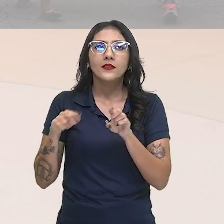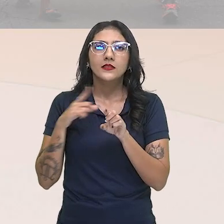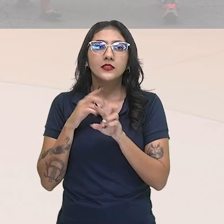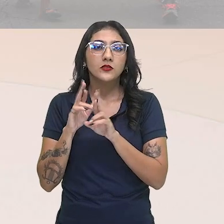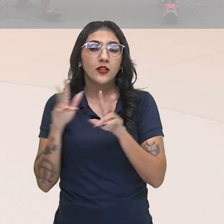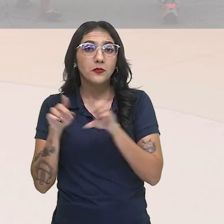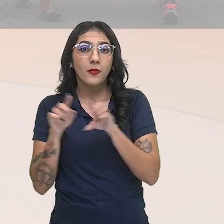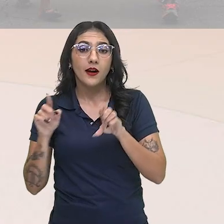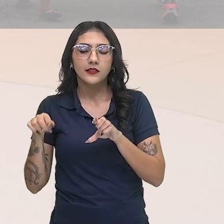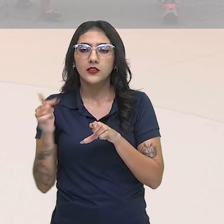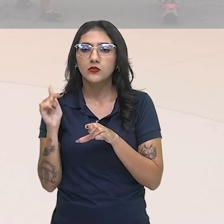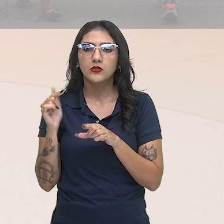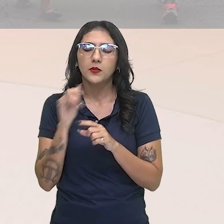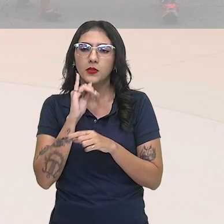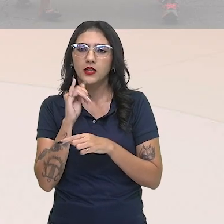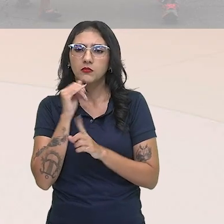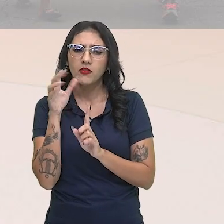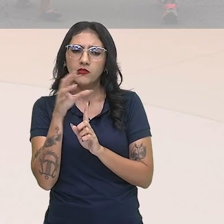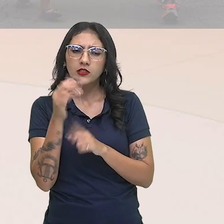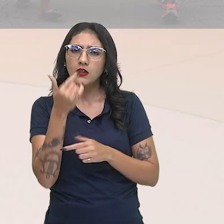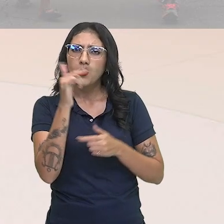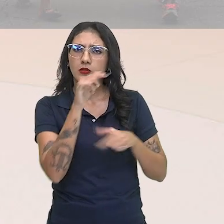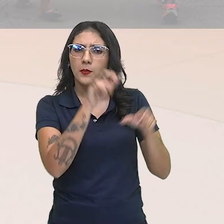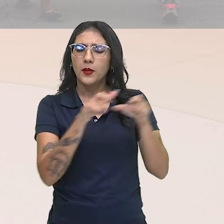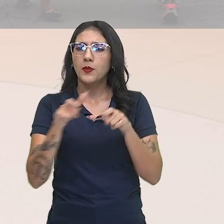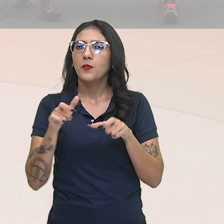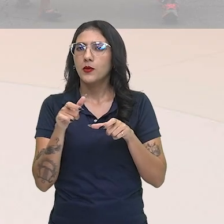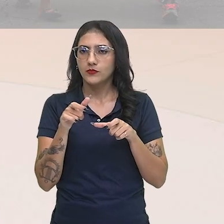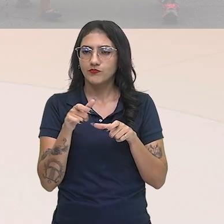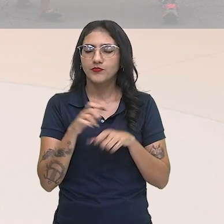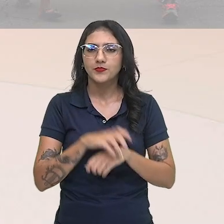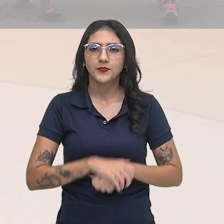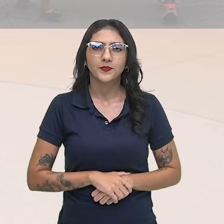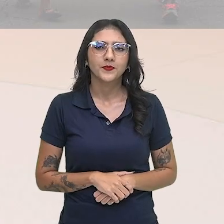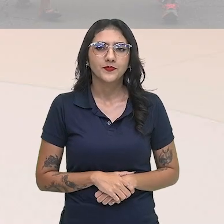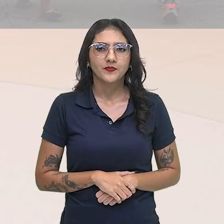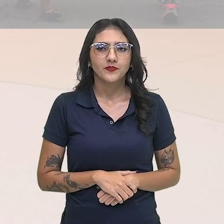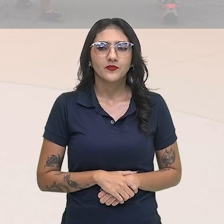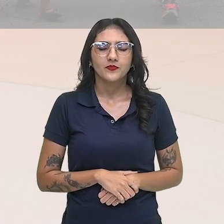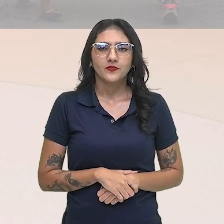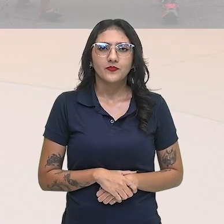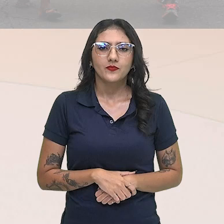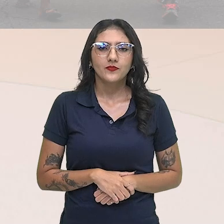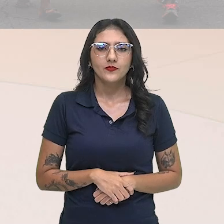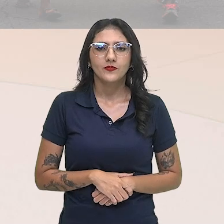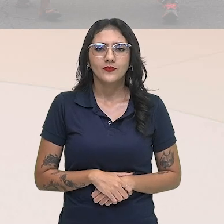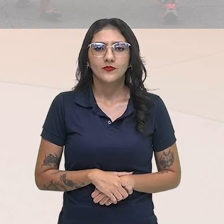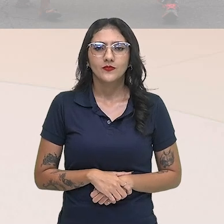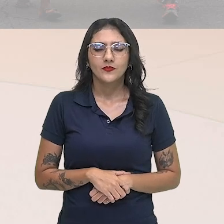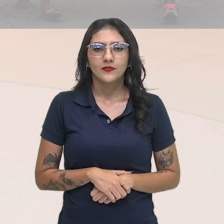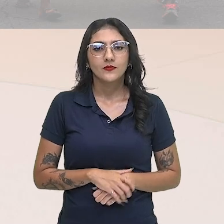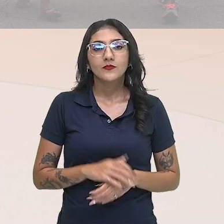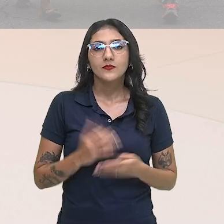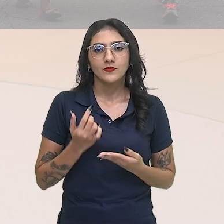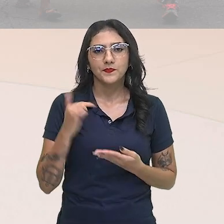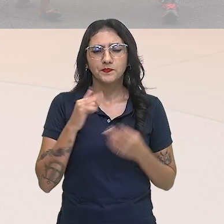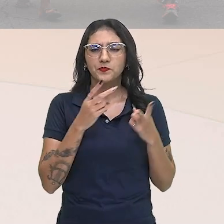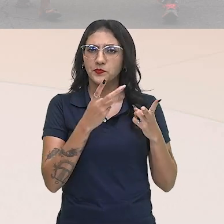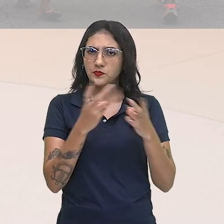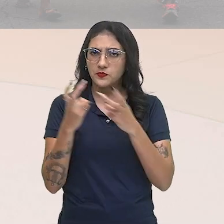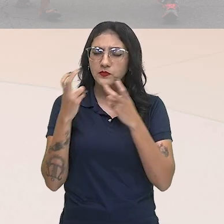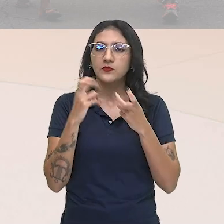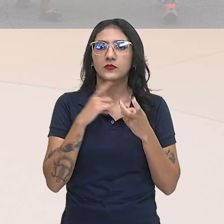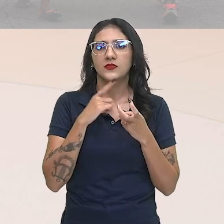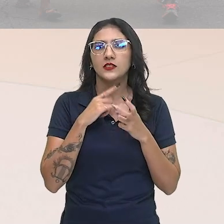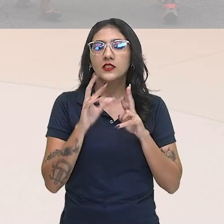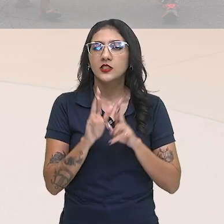não prejudique os outros cidadãos, né? Então, vejam, aí nós temos a distinção entre o